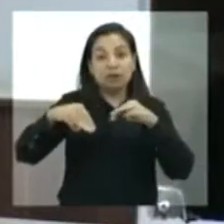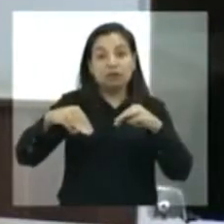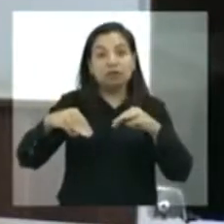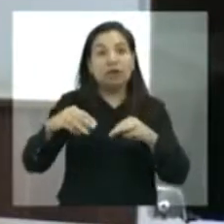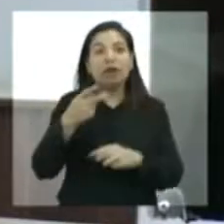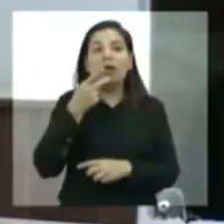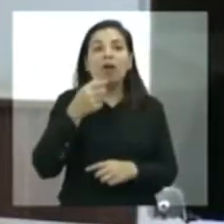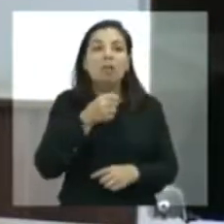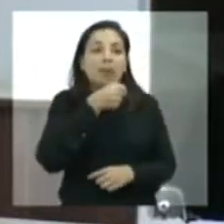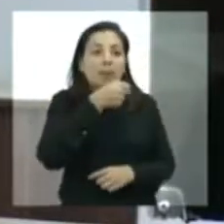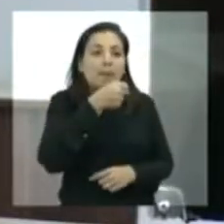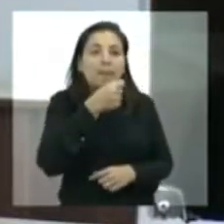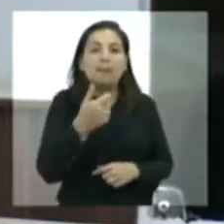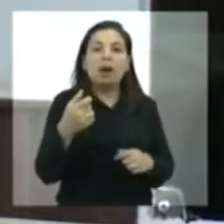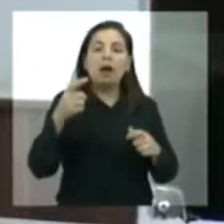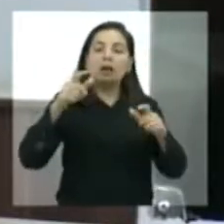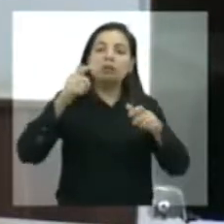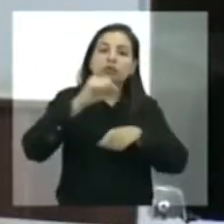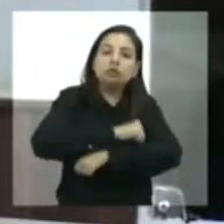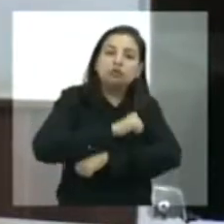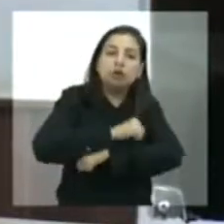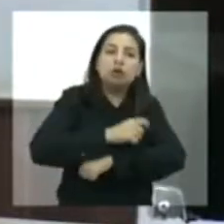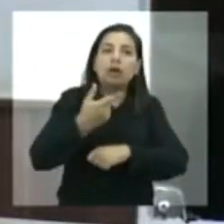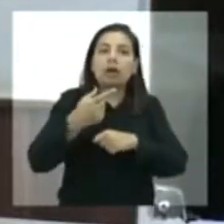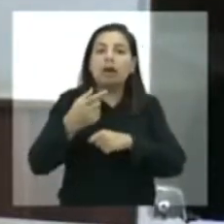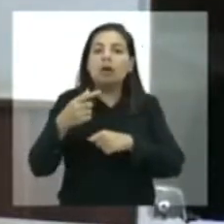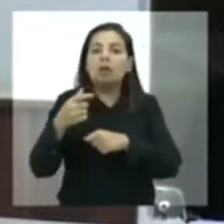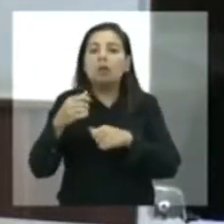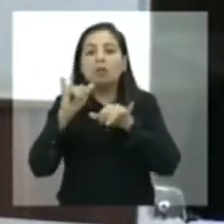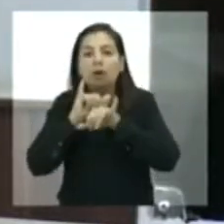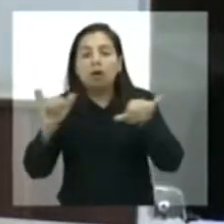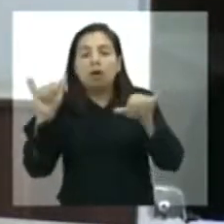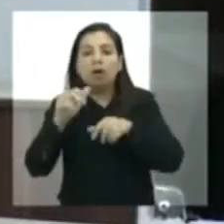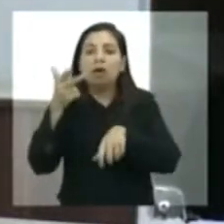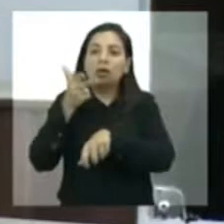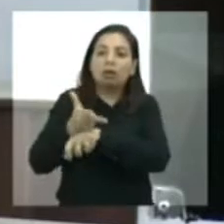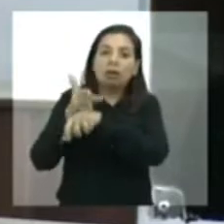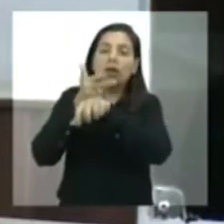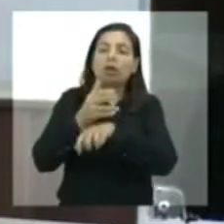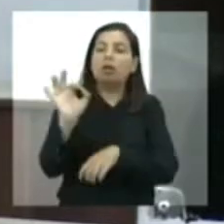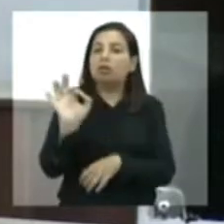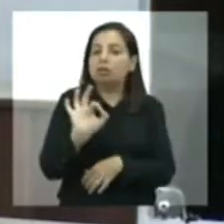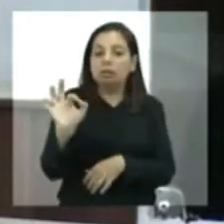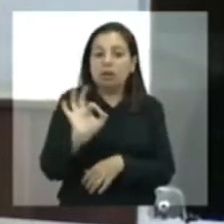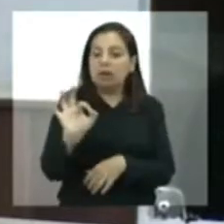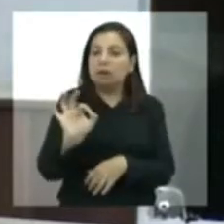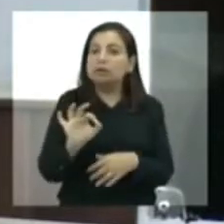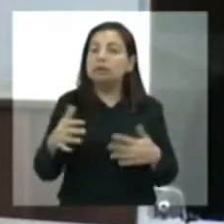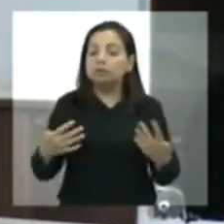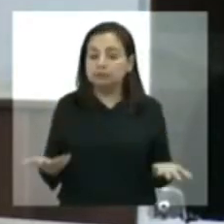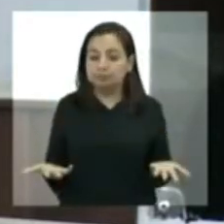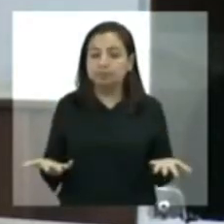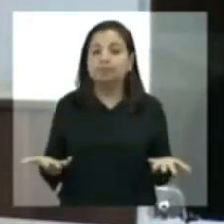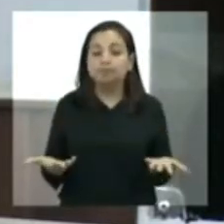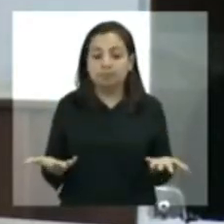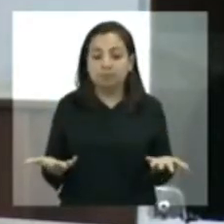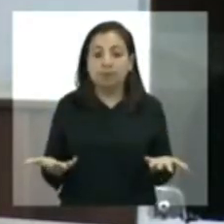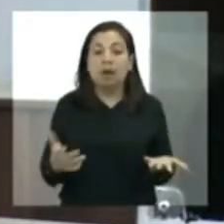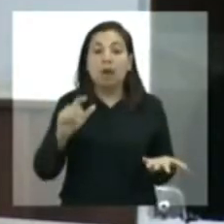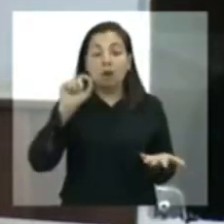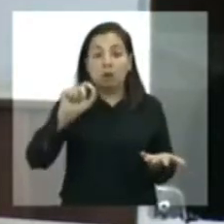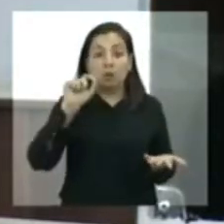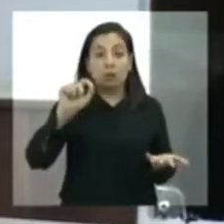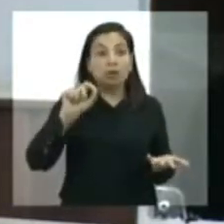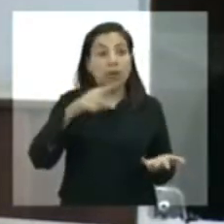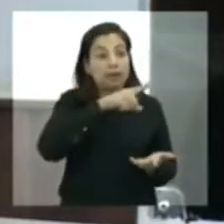O evento que aconteceu no Colégio Militar, pasme, pasme, vereadora Libânia, o acesso da